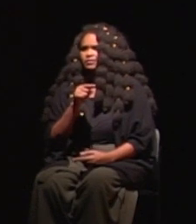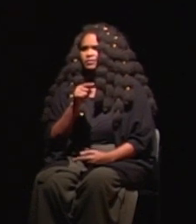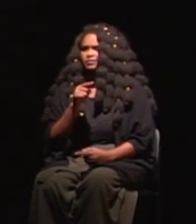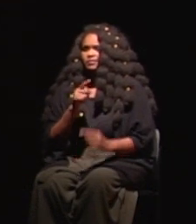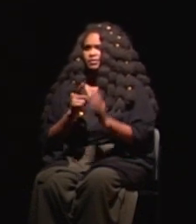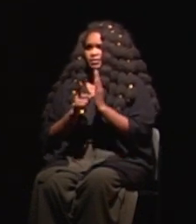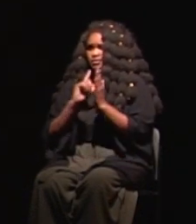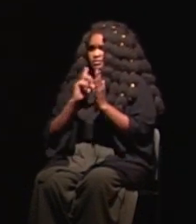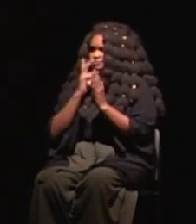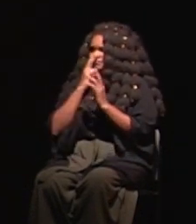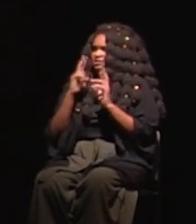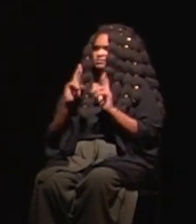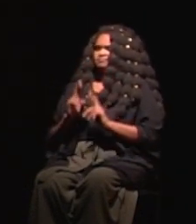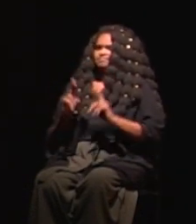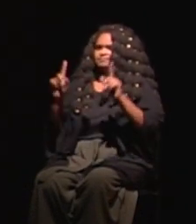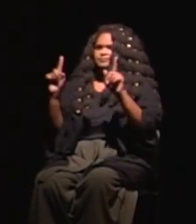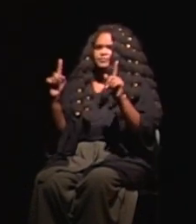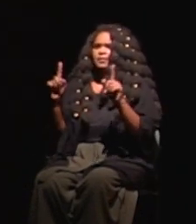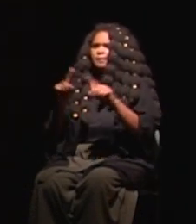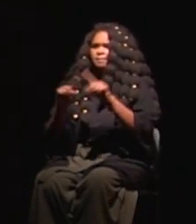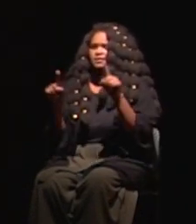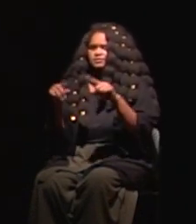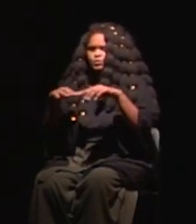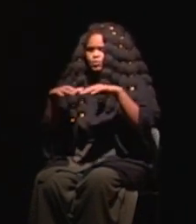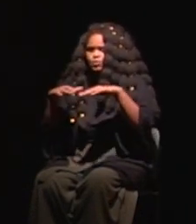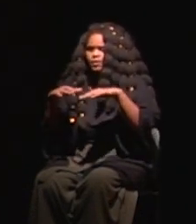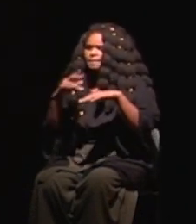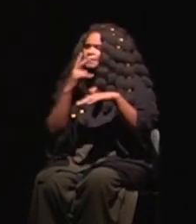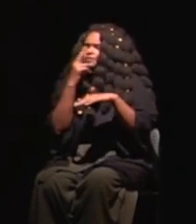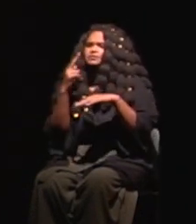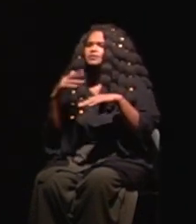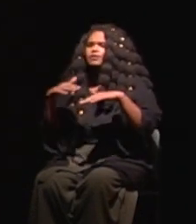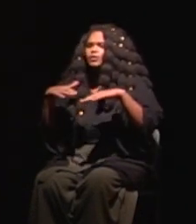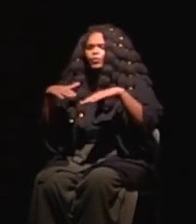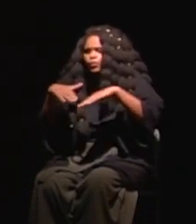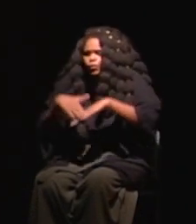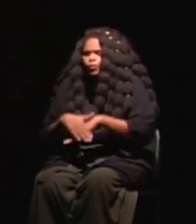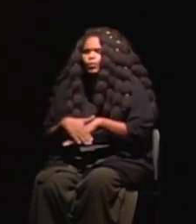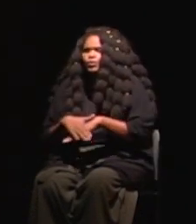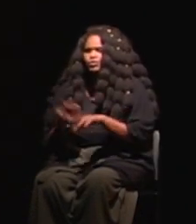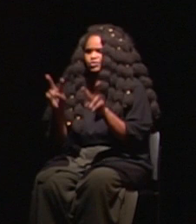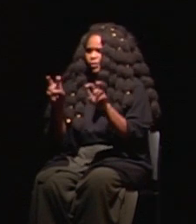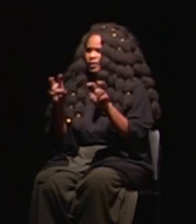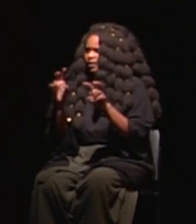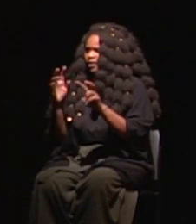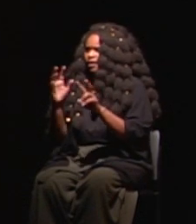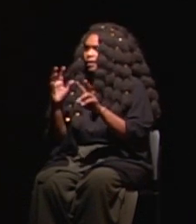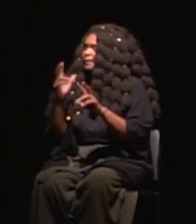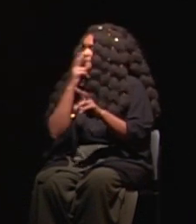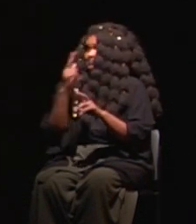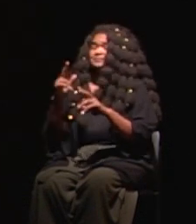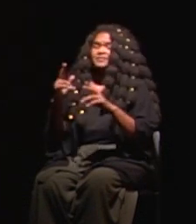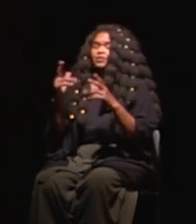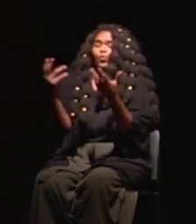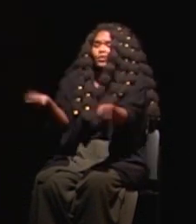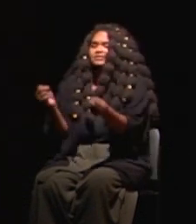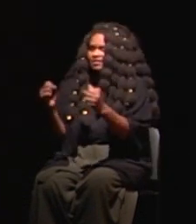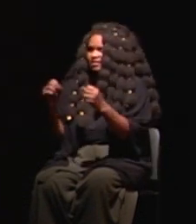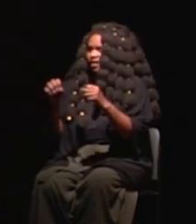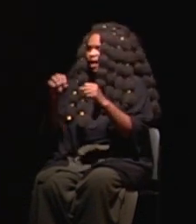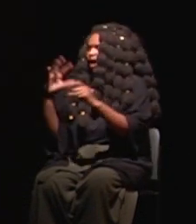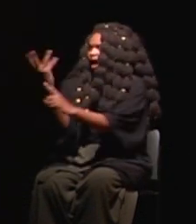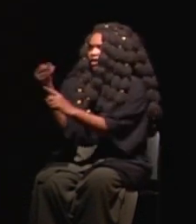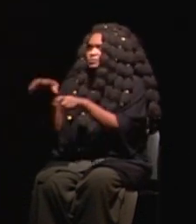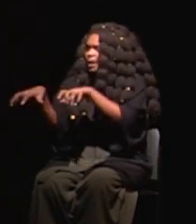incomum não se submeter a categorias artísticas, a obra de